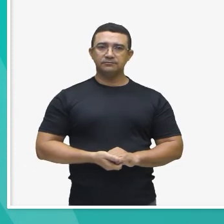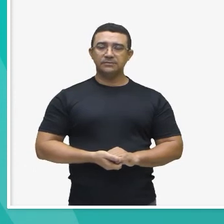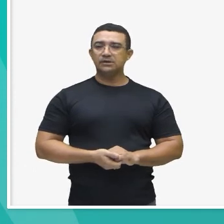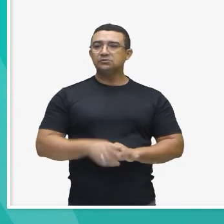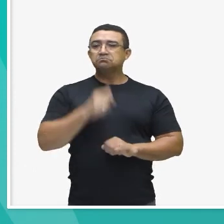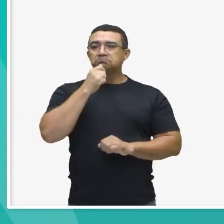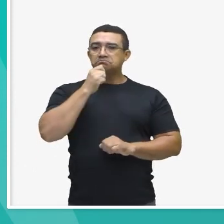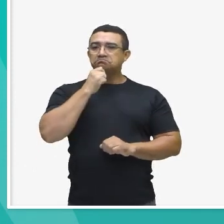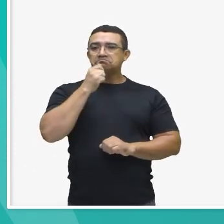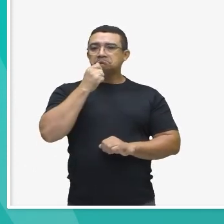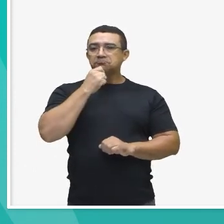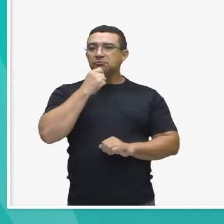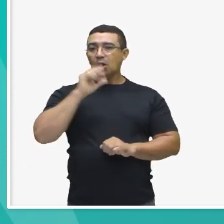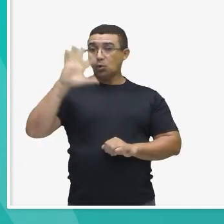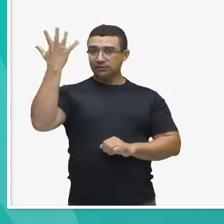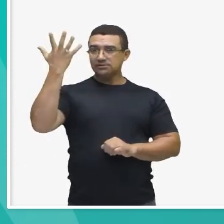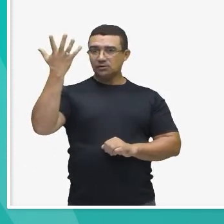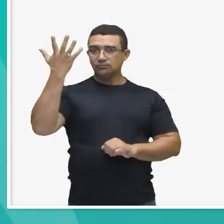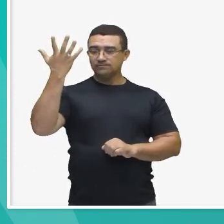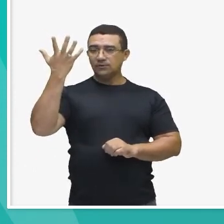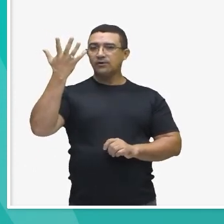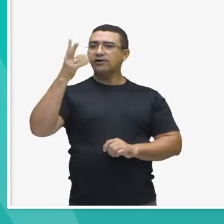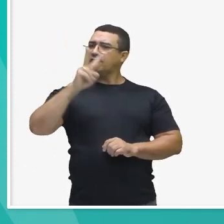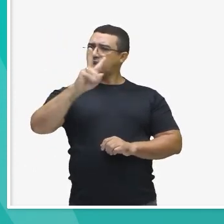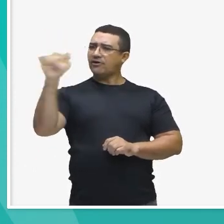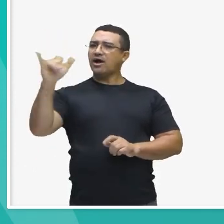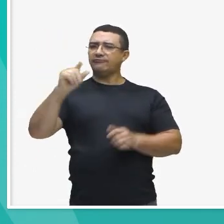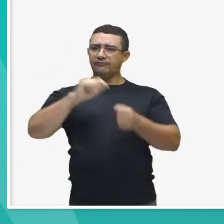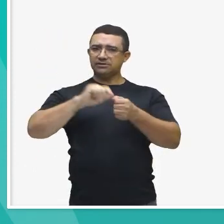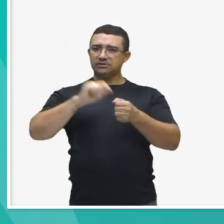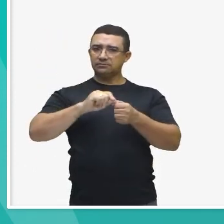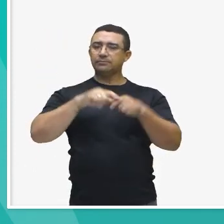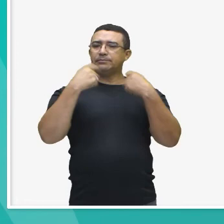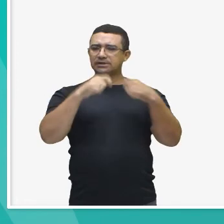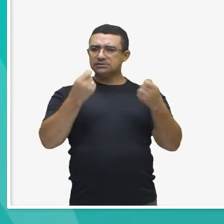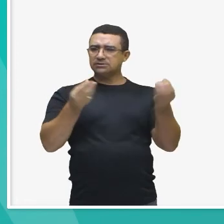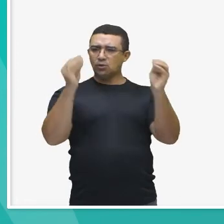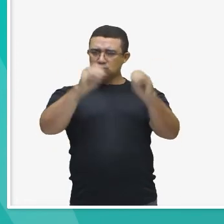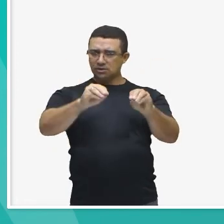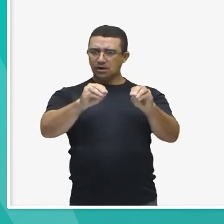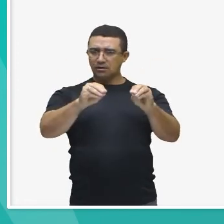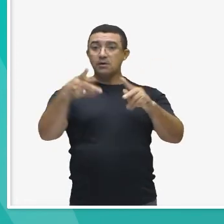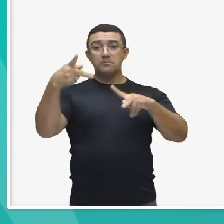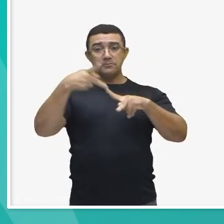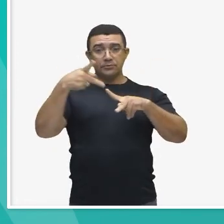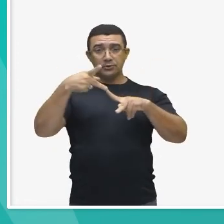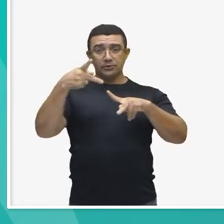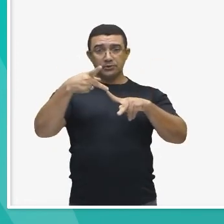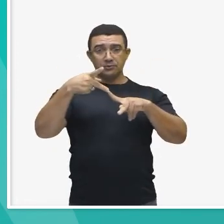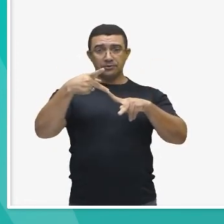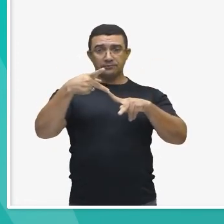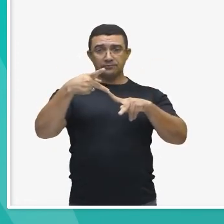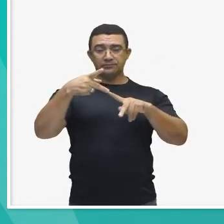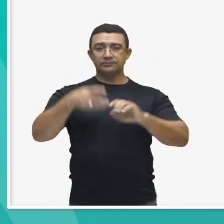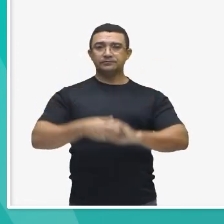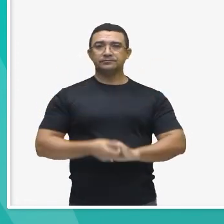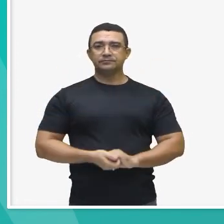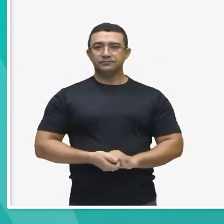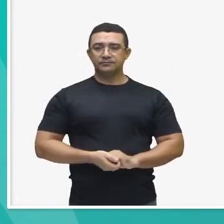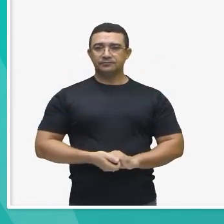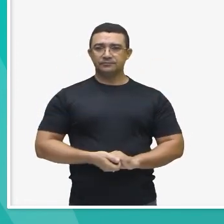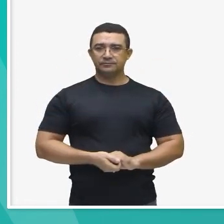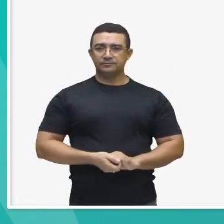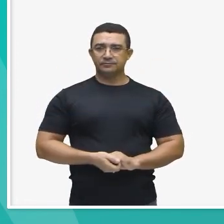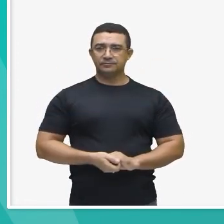vai acontecer. Então, eu vou empregar o pronome. Tá aqui, ó. O pronome oblíquo,